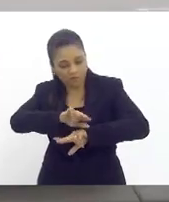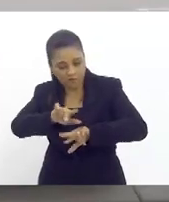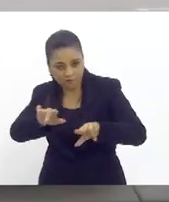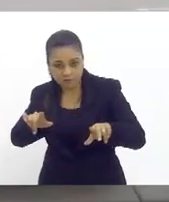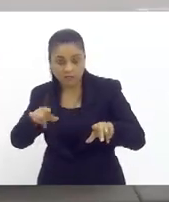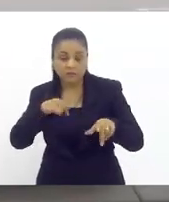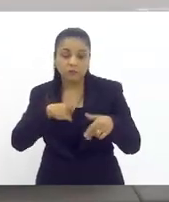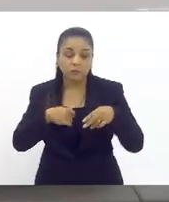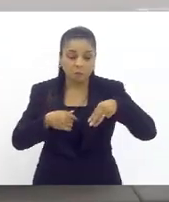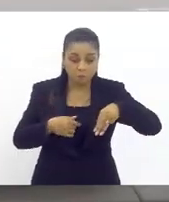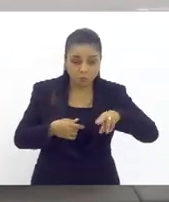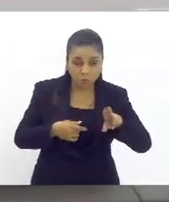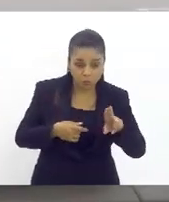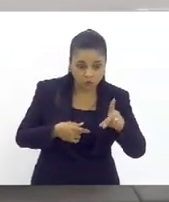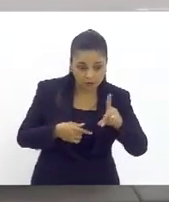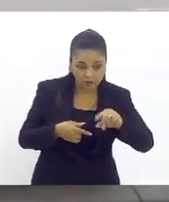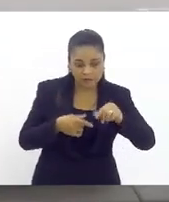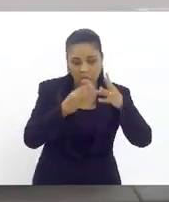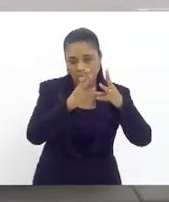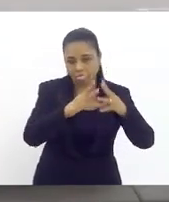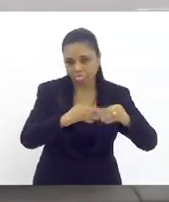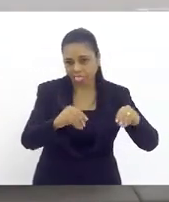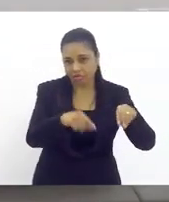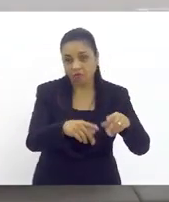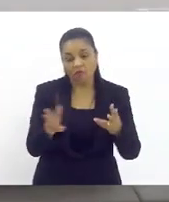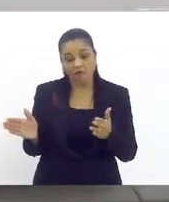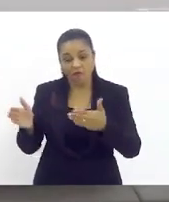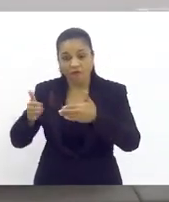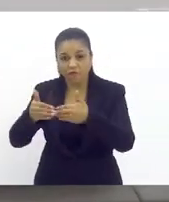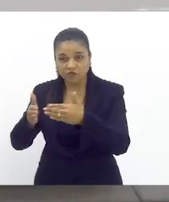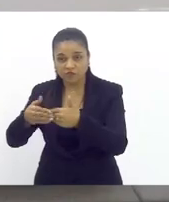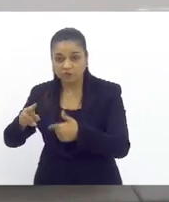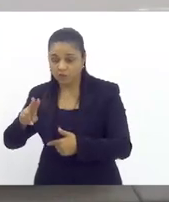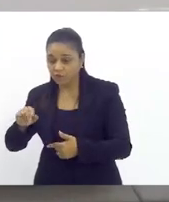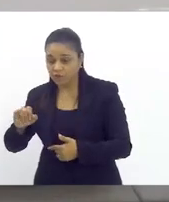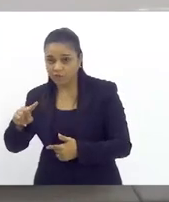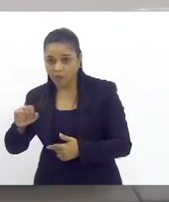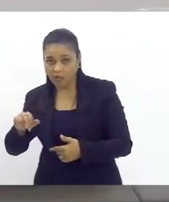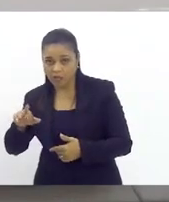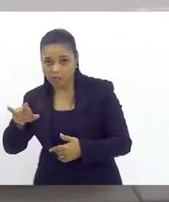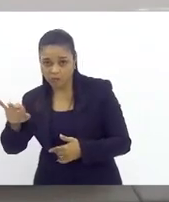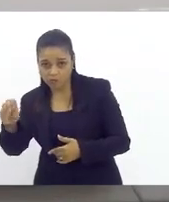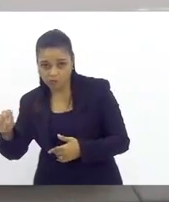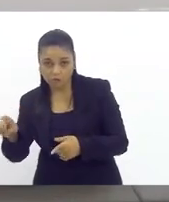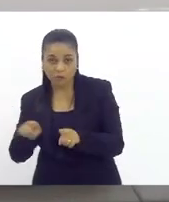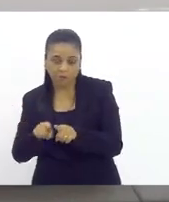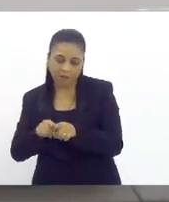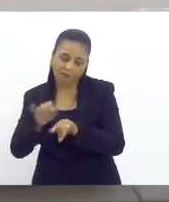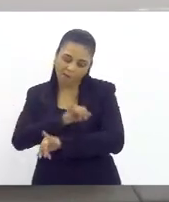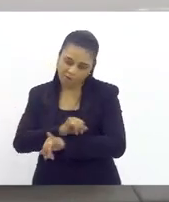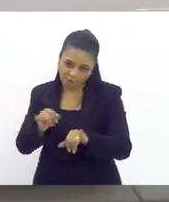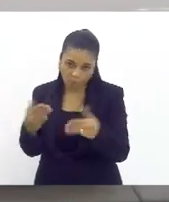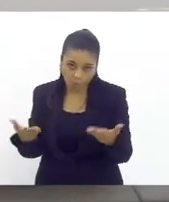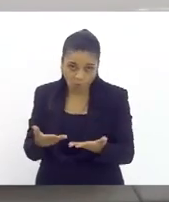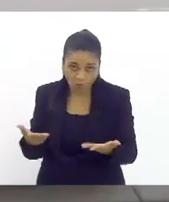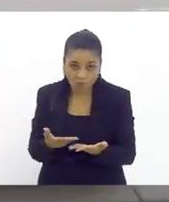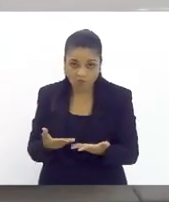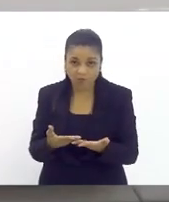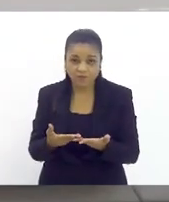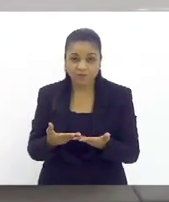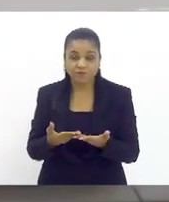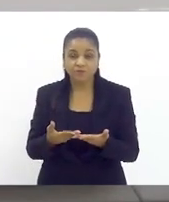já apodrecendo ou diminuindo ou fechando viveiros como foi dito aqui